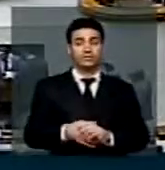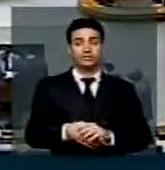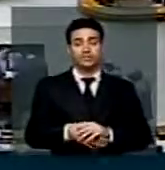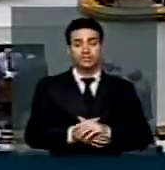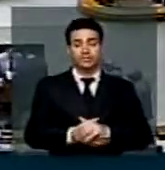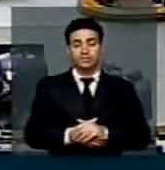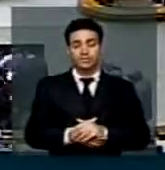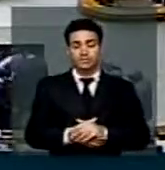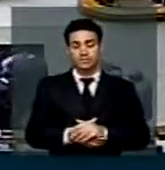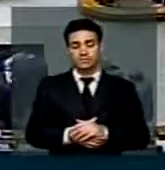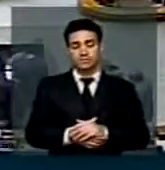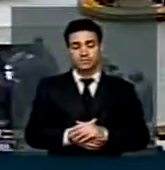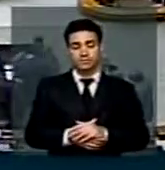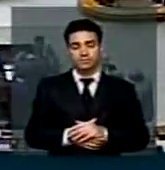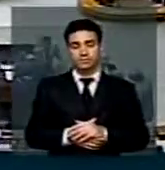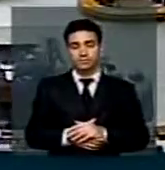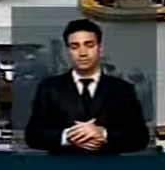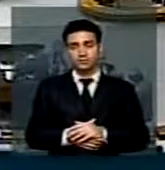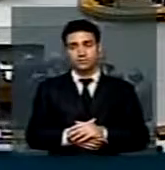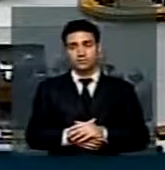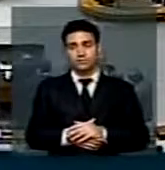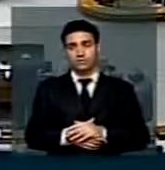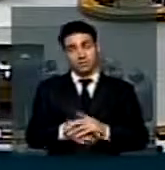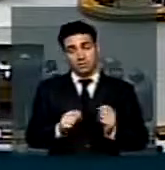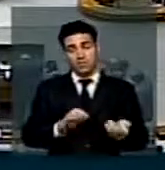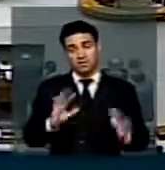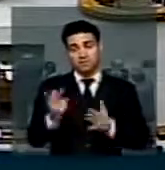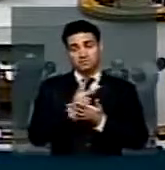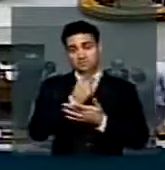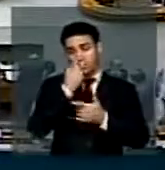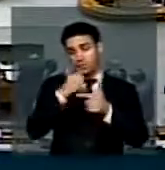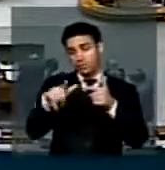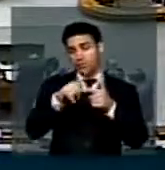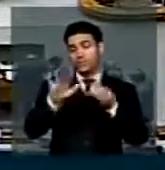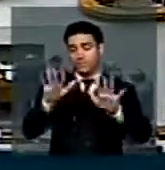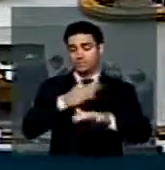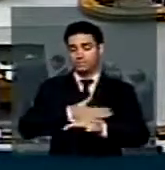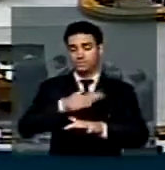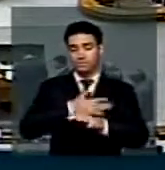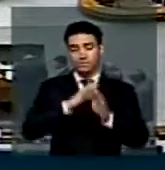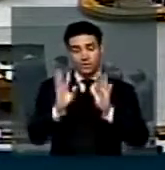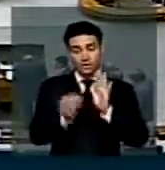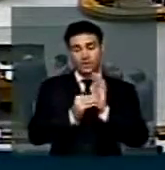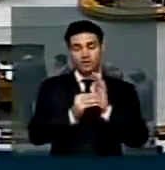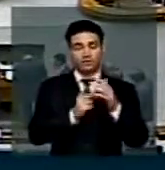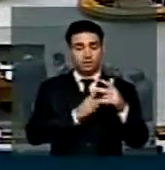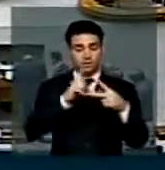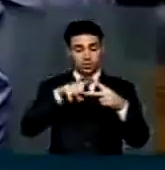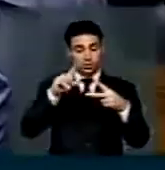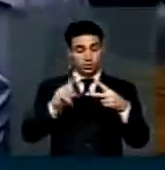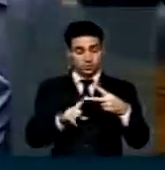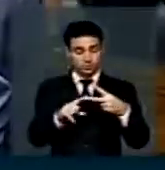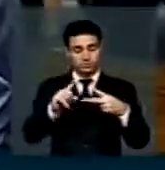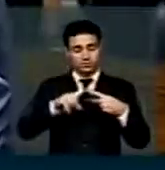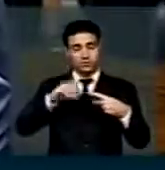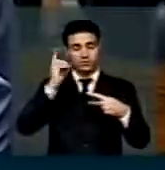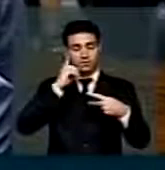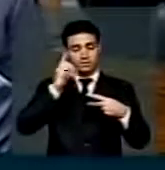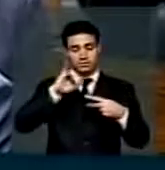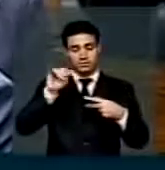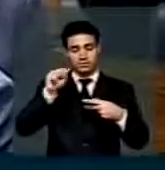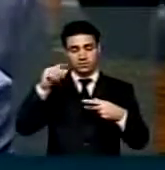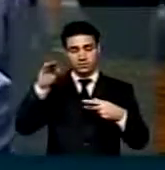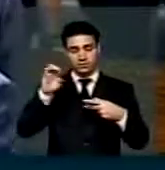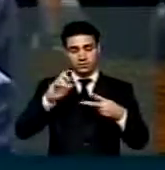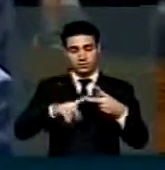de barro, né, presidente? É que nesta emenda apresentada, tem duas emendas, da deputada Janete